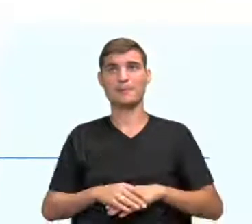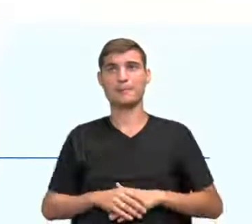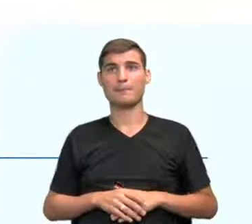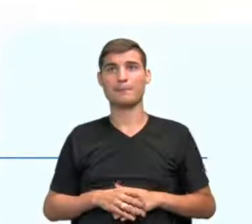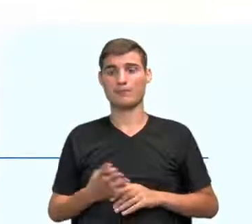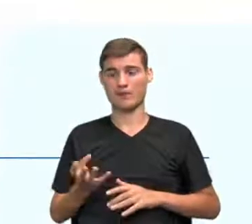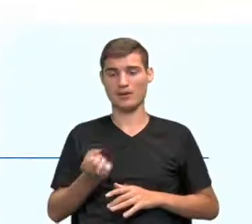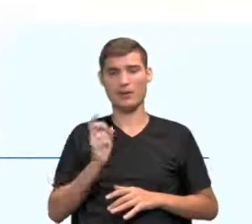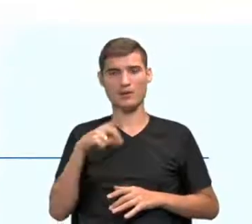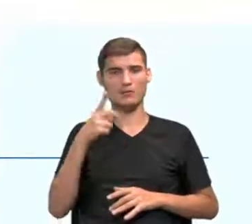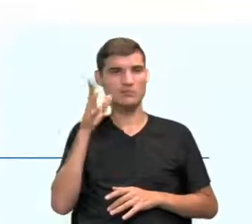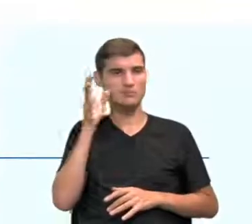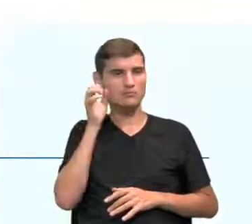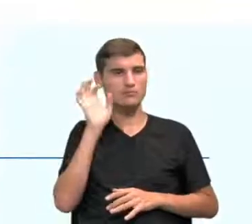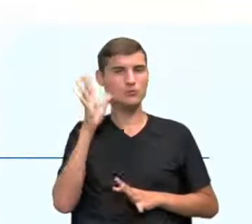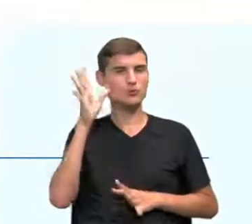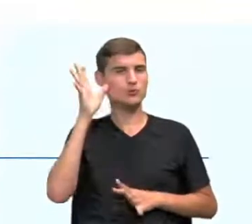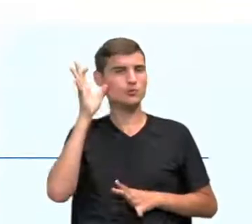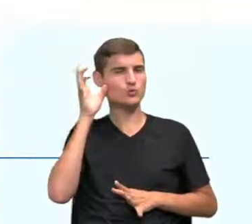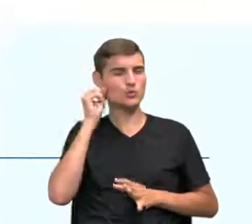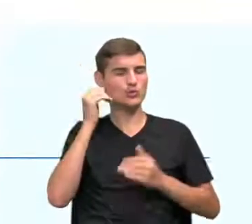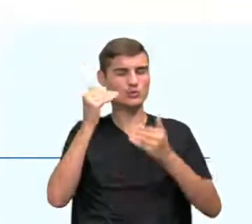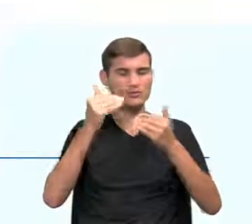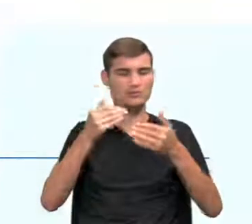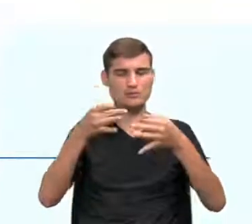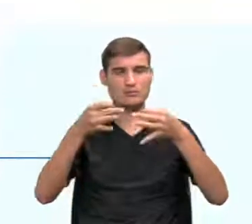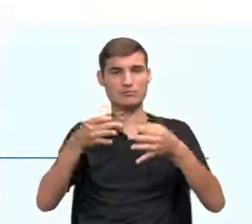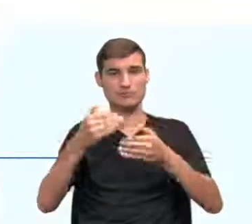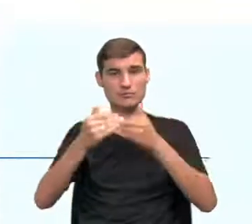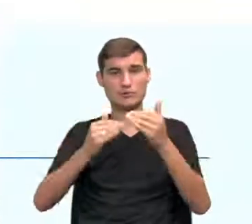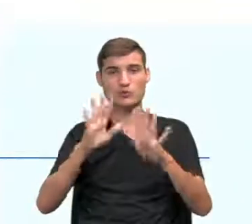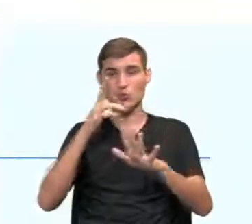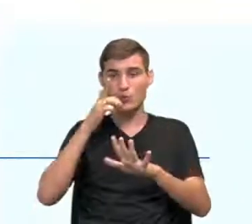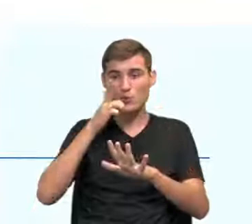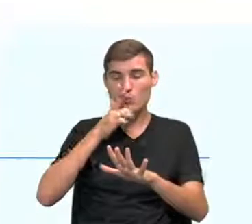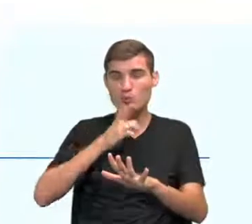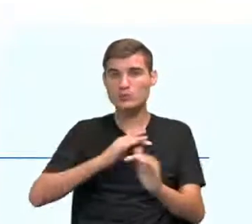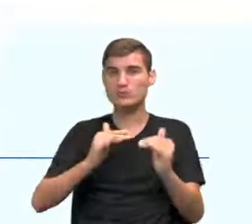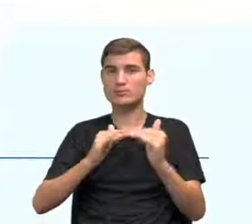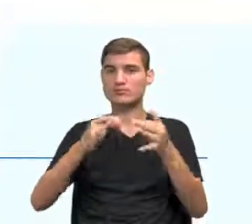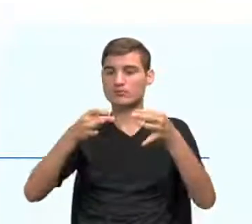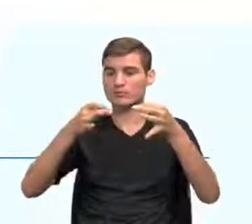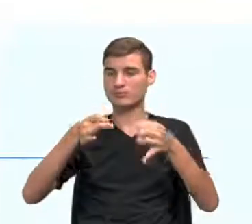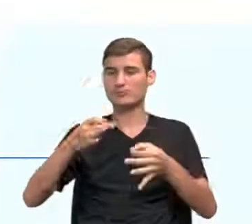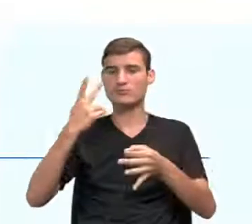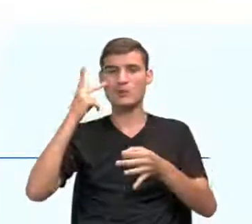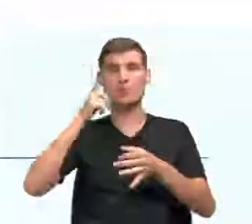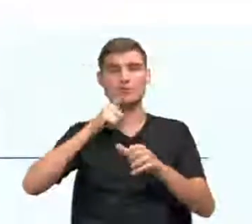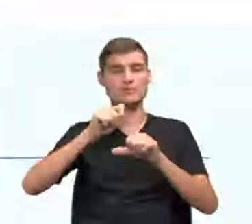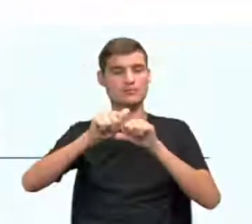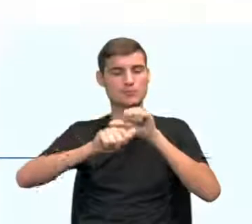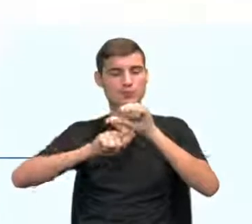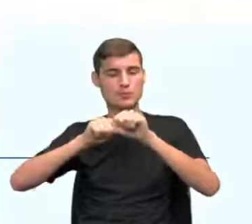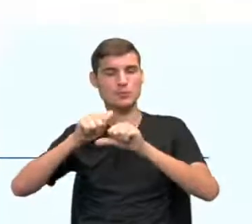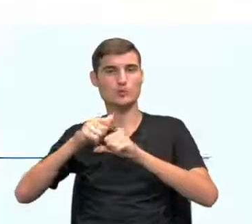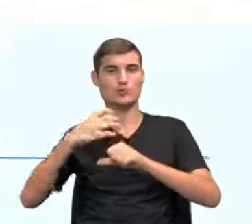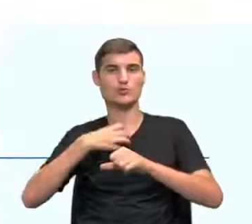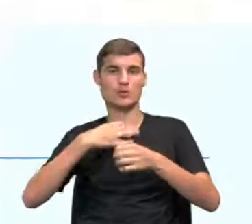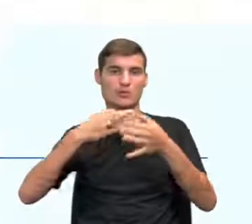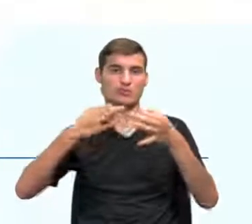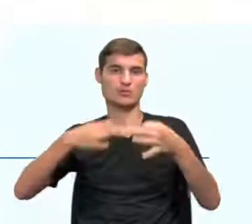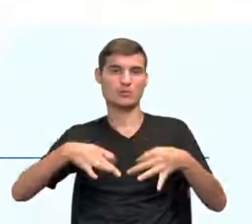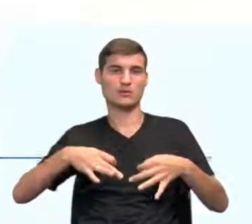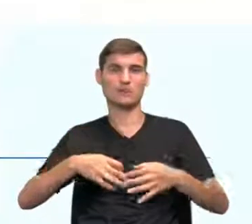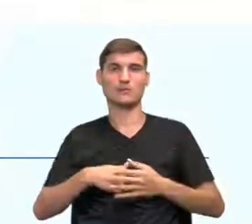Receptor que é um radinho aqui que vai estar escutando. Então você conseguiu fazer com que a modulação tenha sido feita